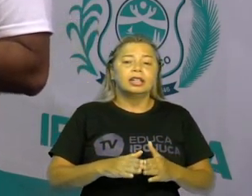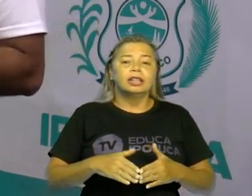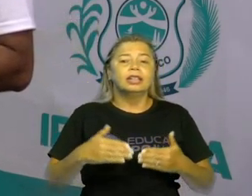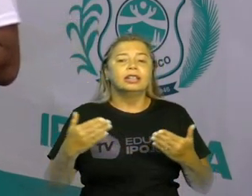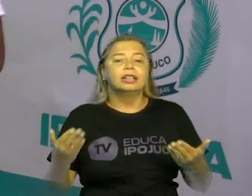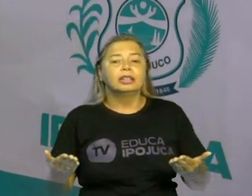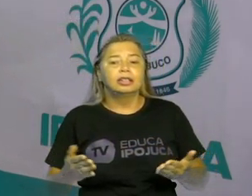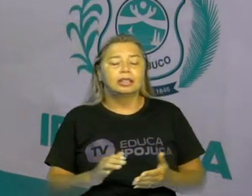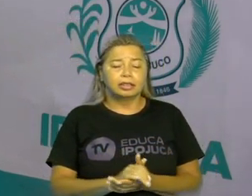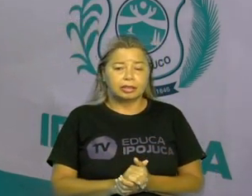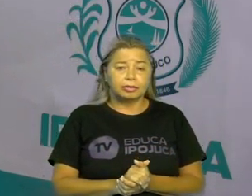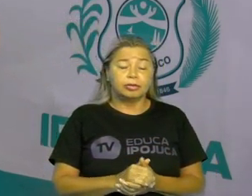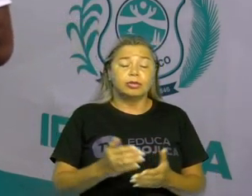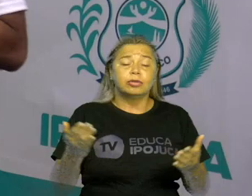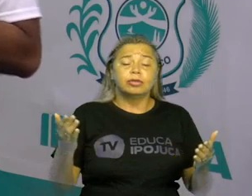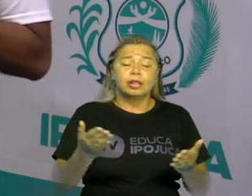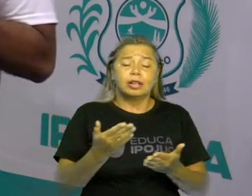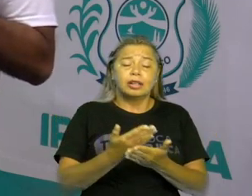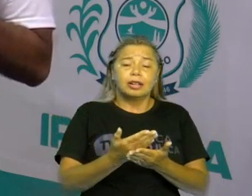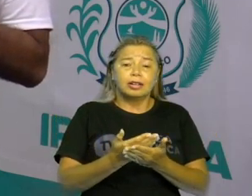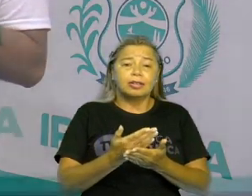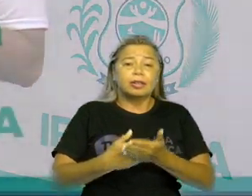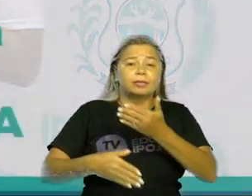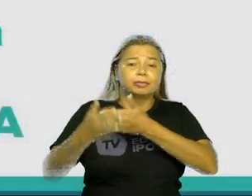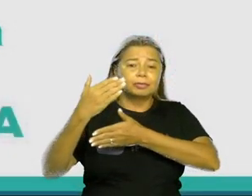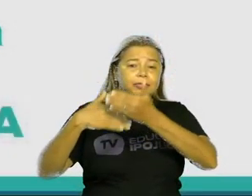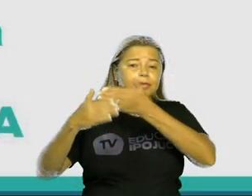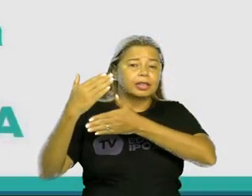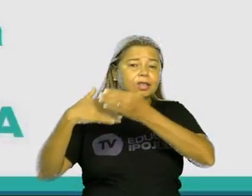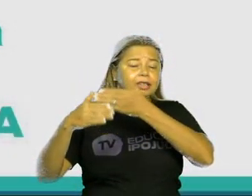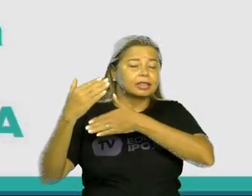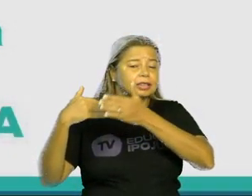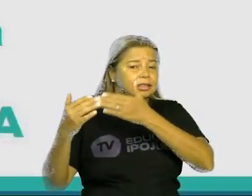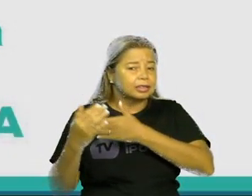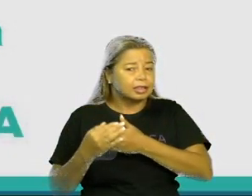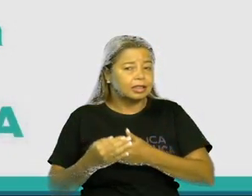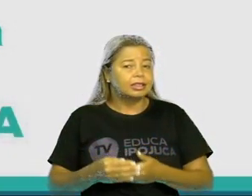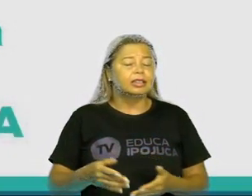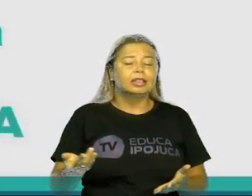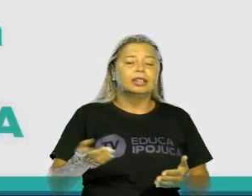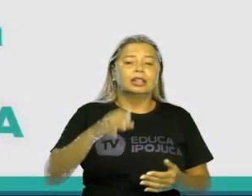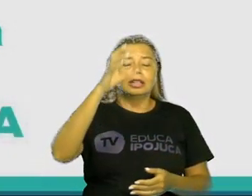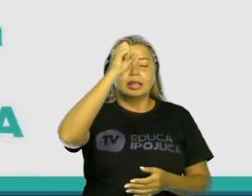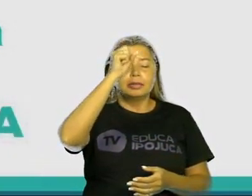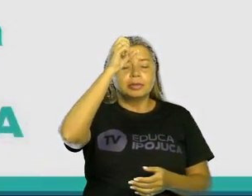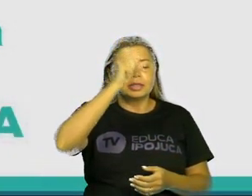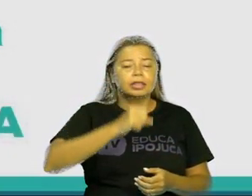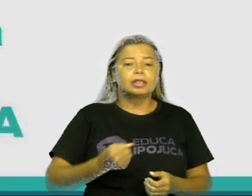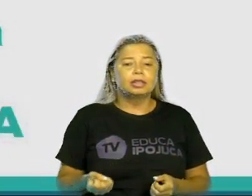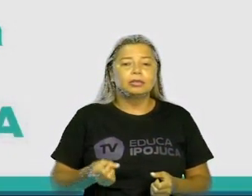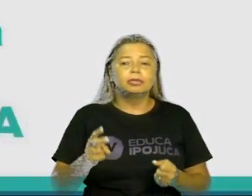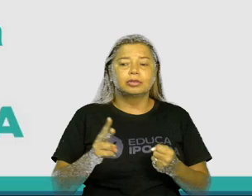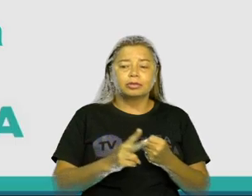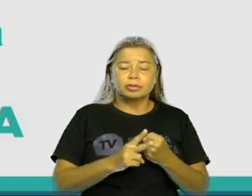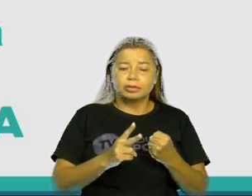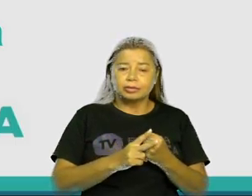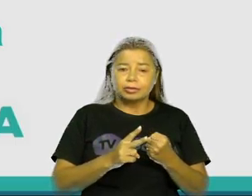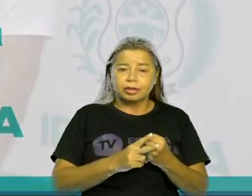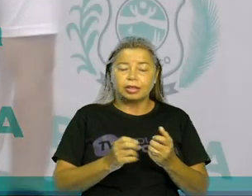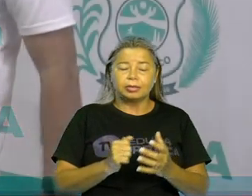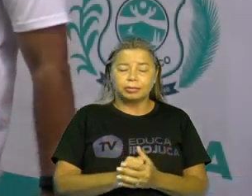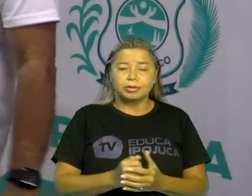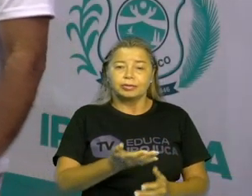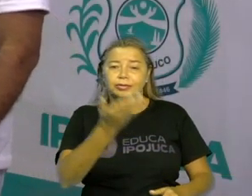os advérbios E hoje vai ser a aula Air Verde tive beleza classe